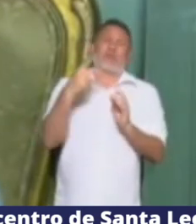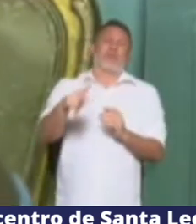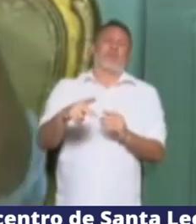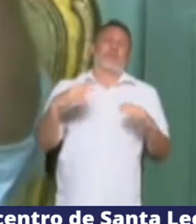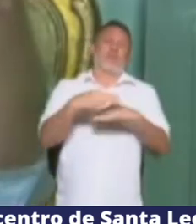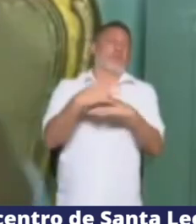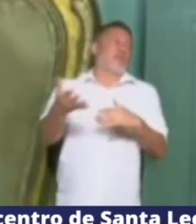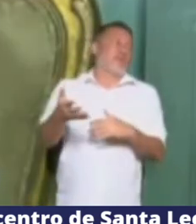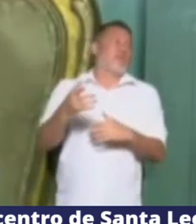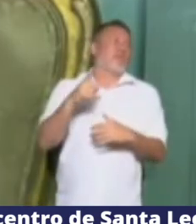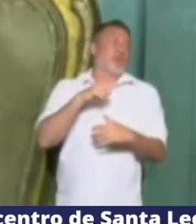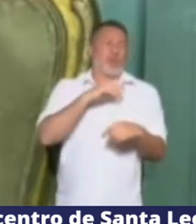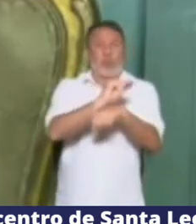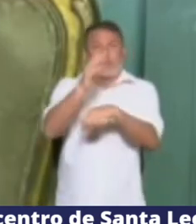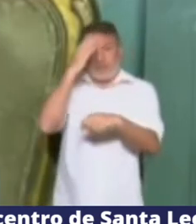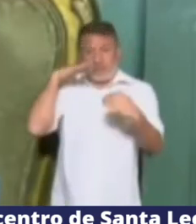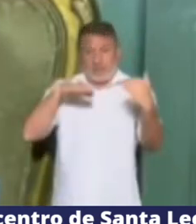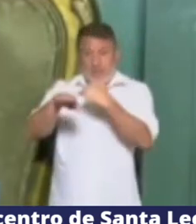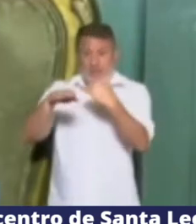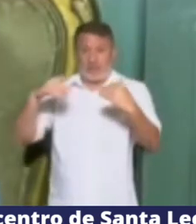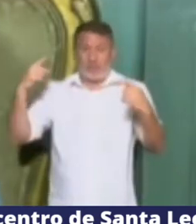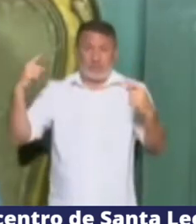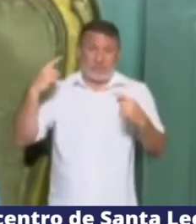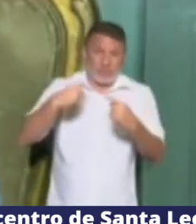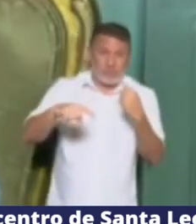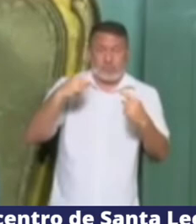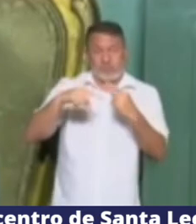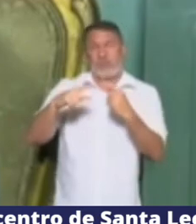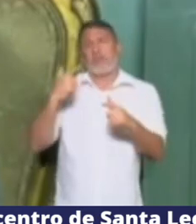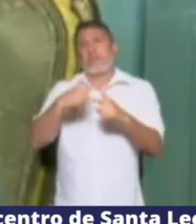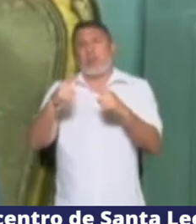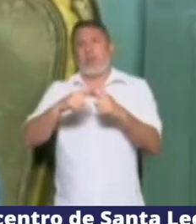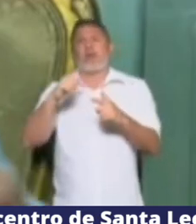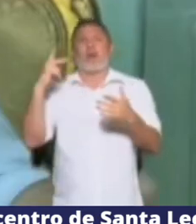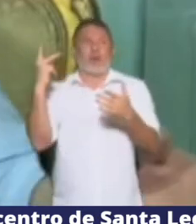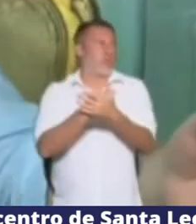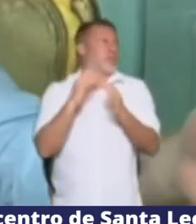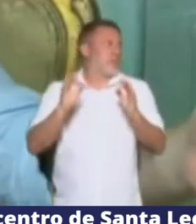Sempre tem muito trânsito e muitos problemas ali, tá certo? Quero também